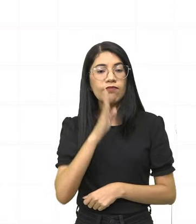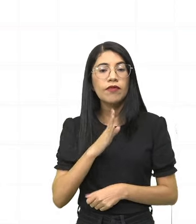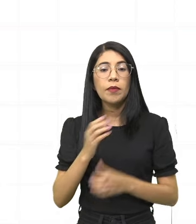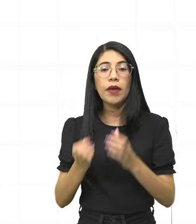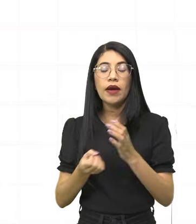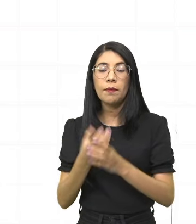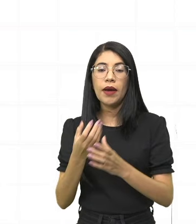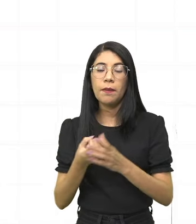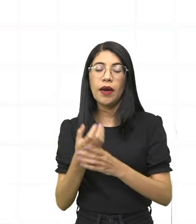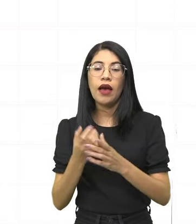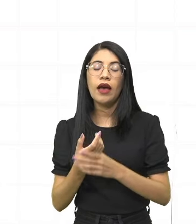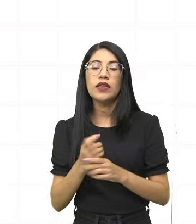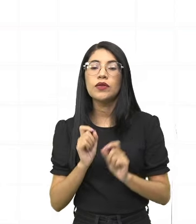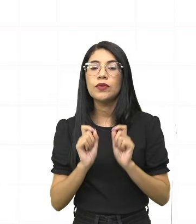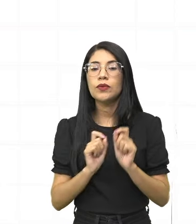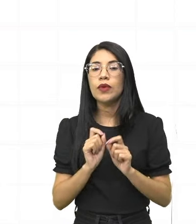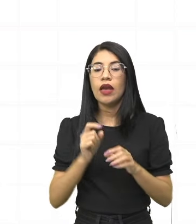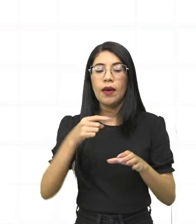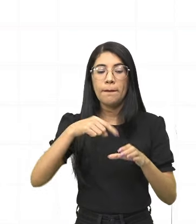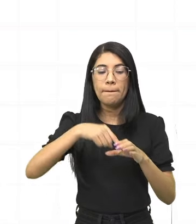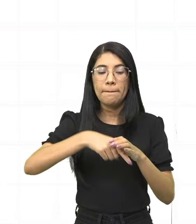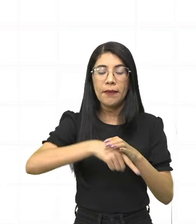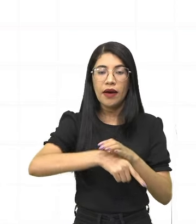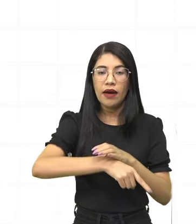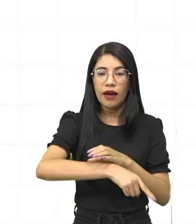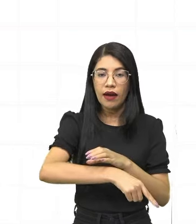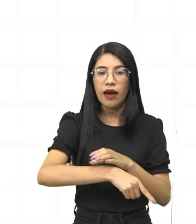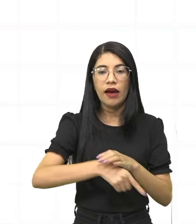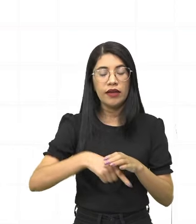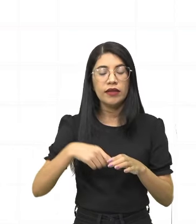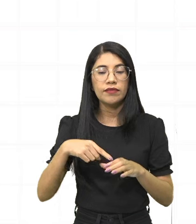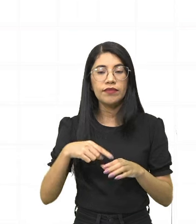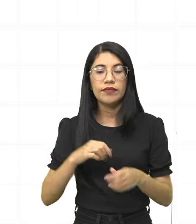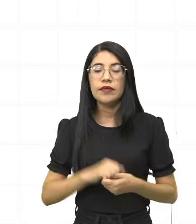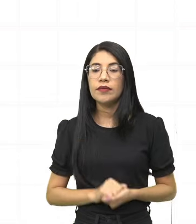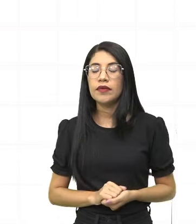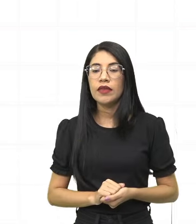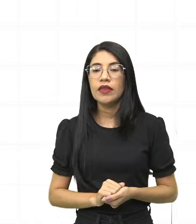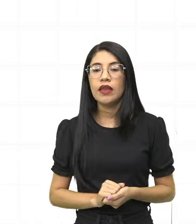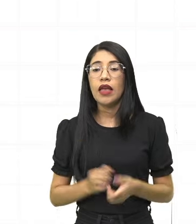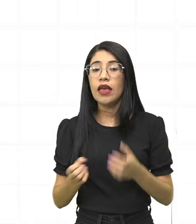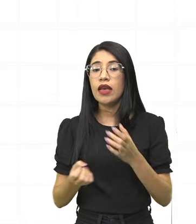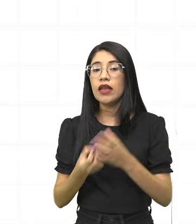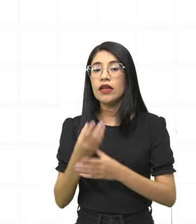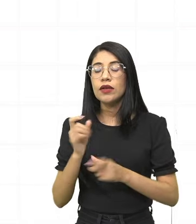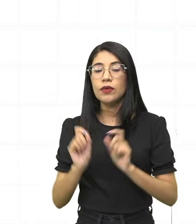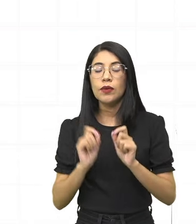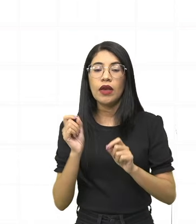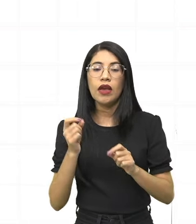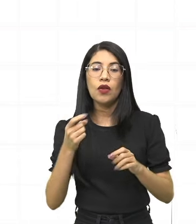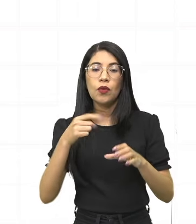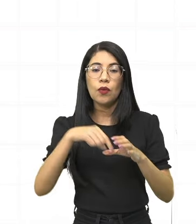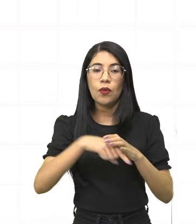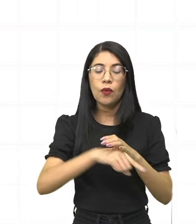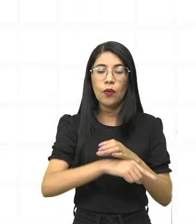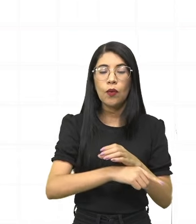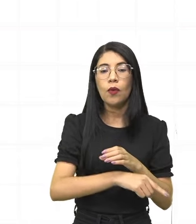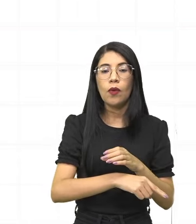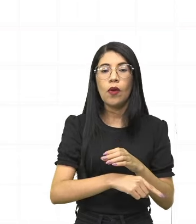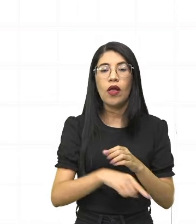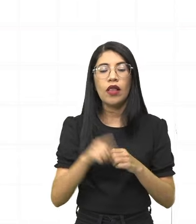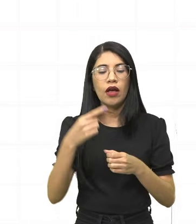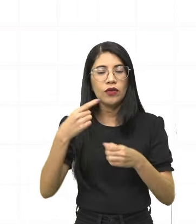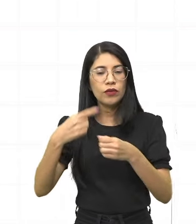na produção aí em destaque, né? Para o gás natural, aí com a criação do gasoduto